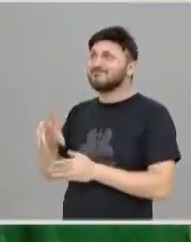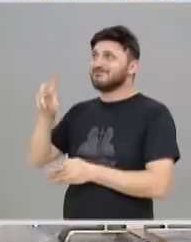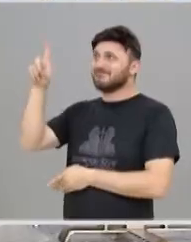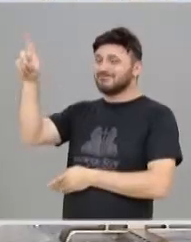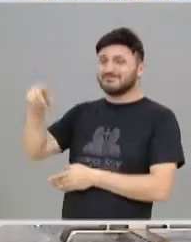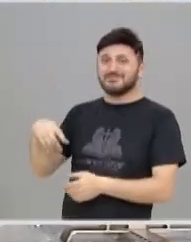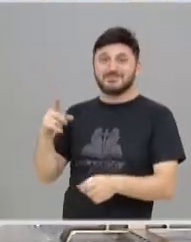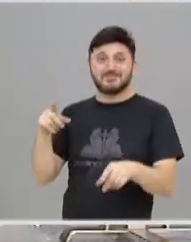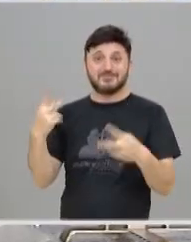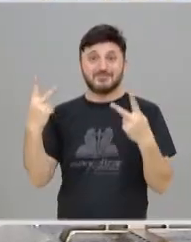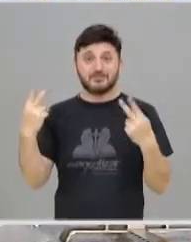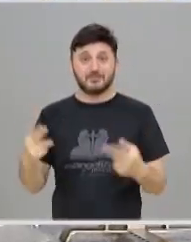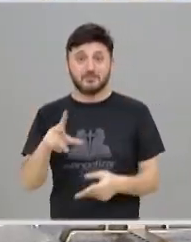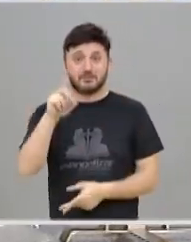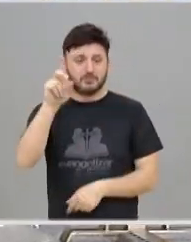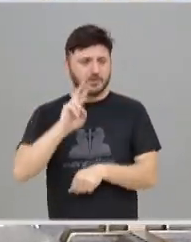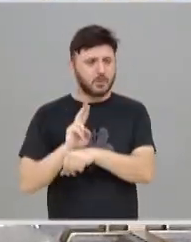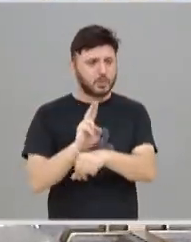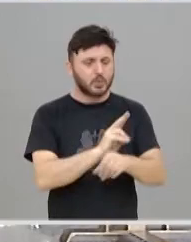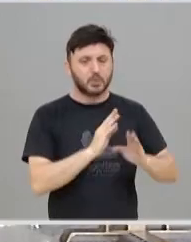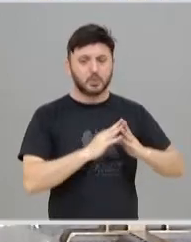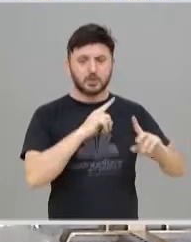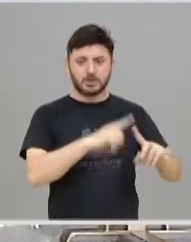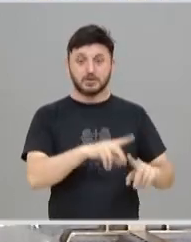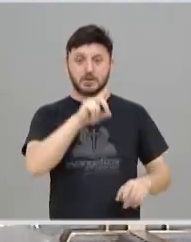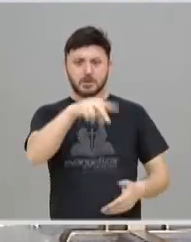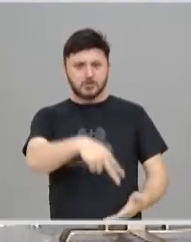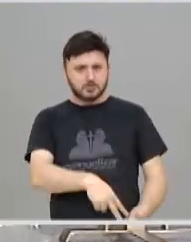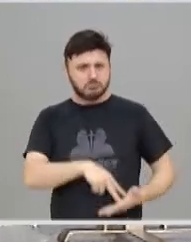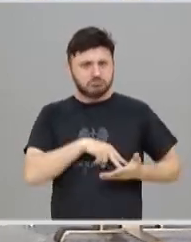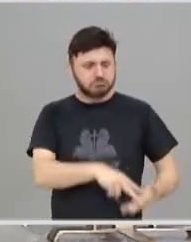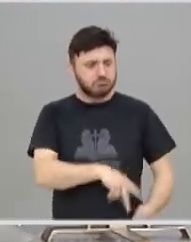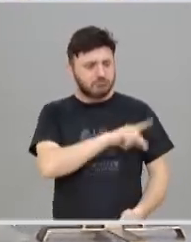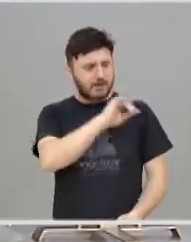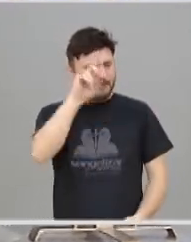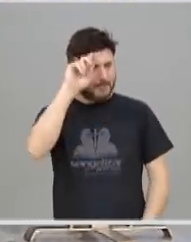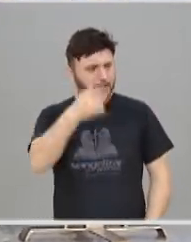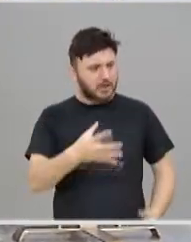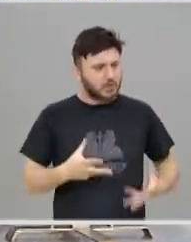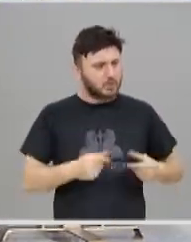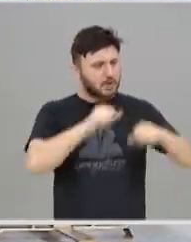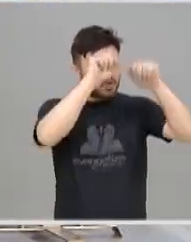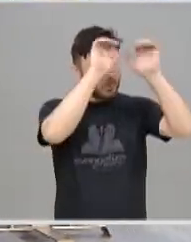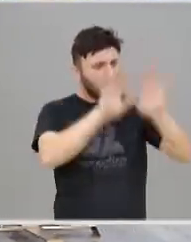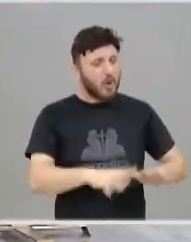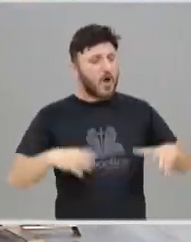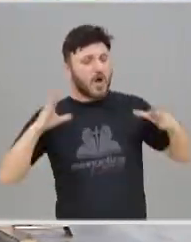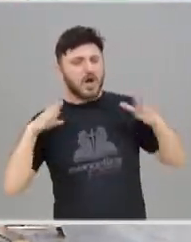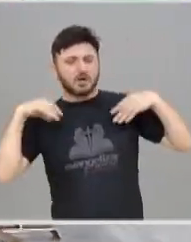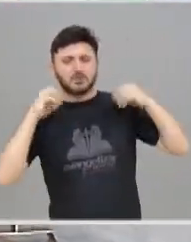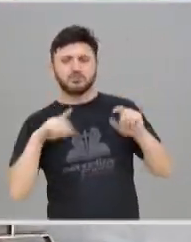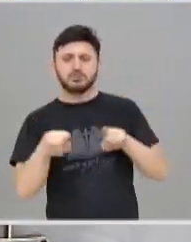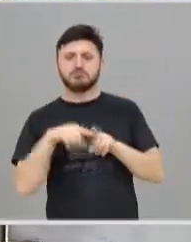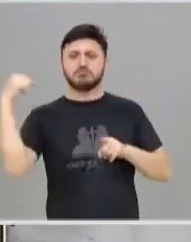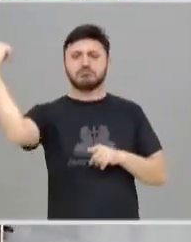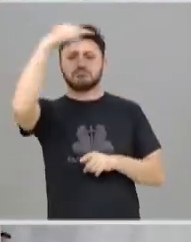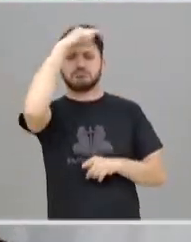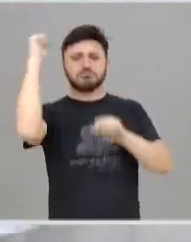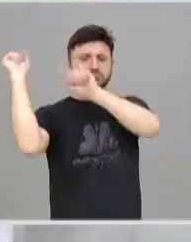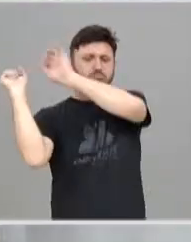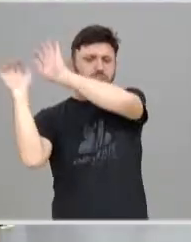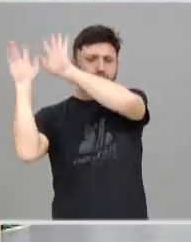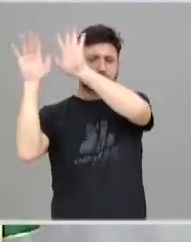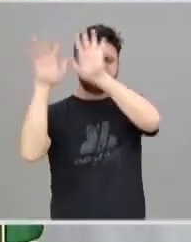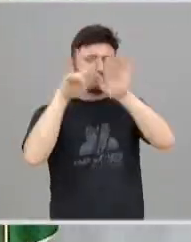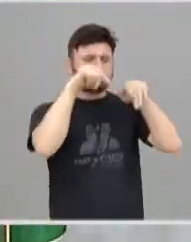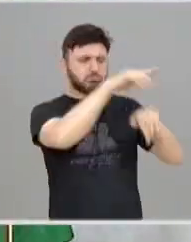forma que ele zela pela igreja, Deus se empenhará e manda toda a corte celeste e uma porção